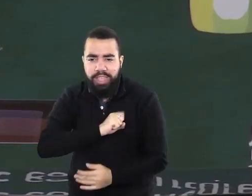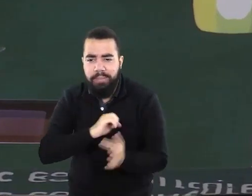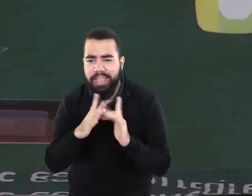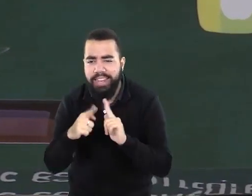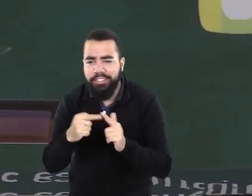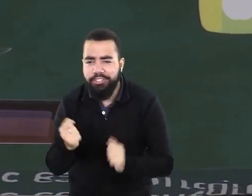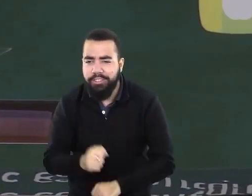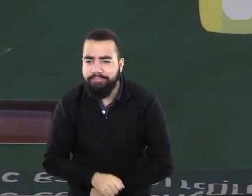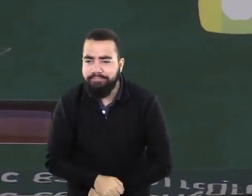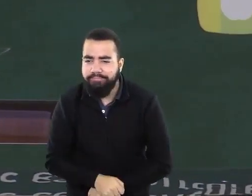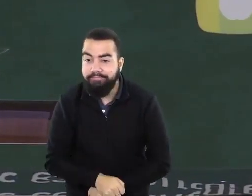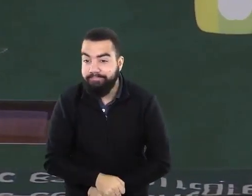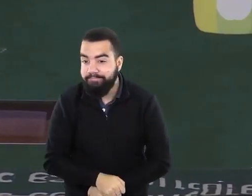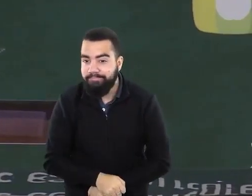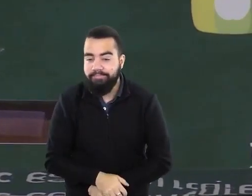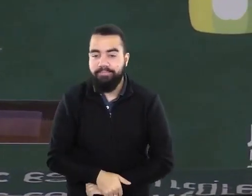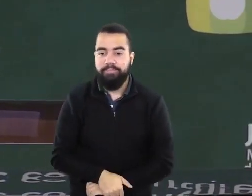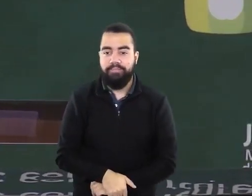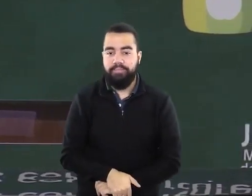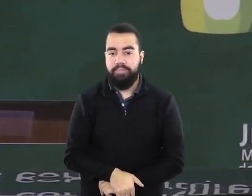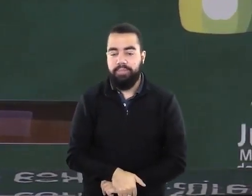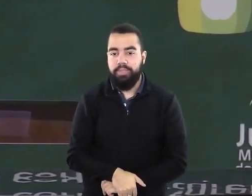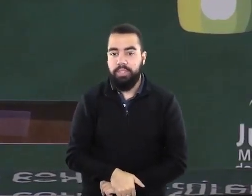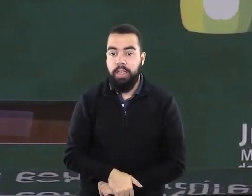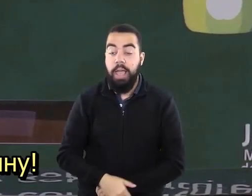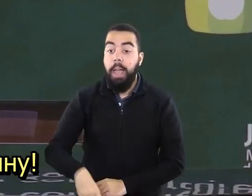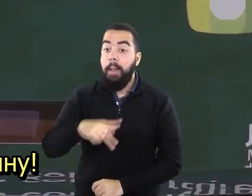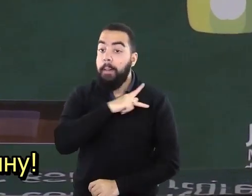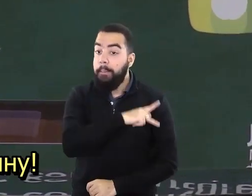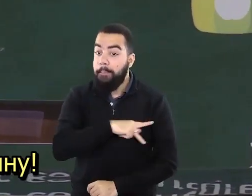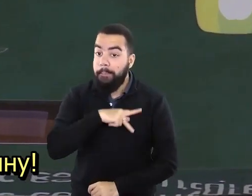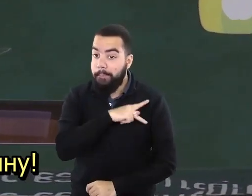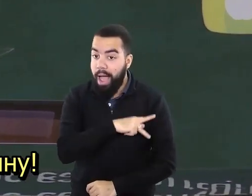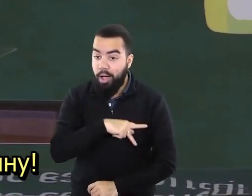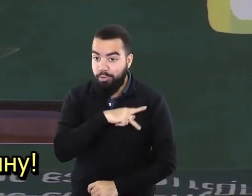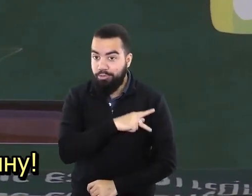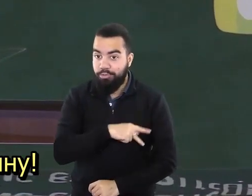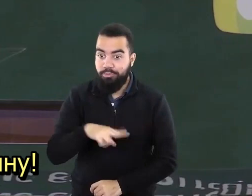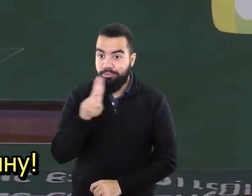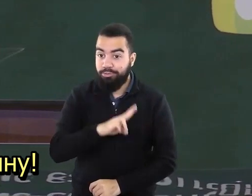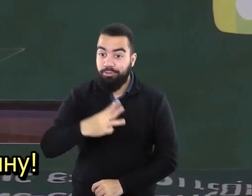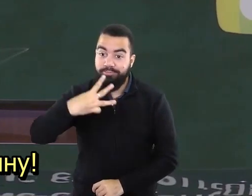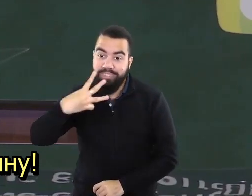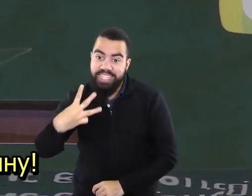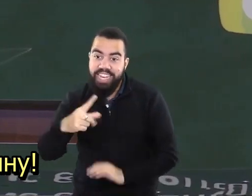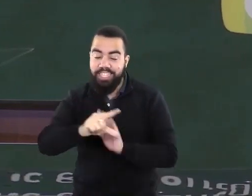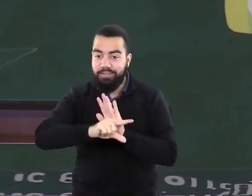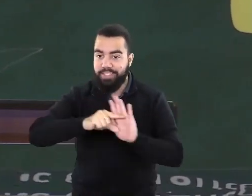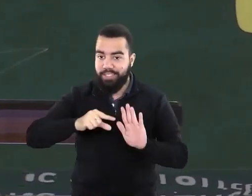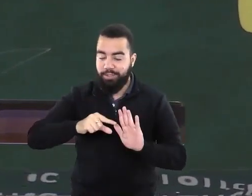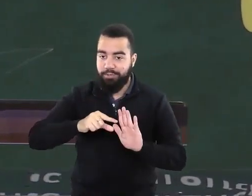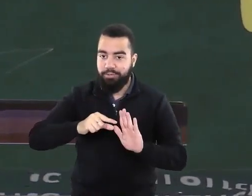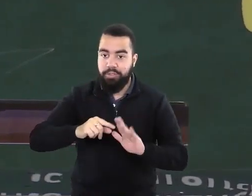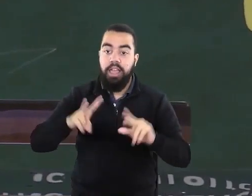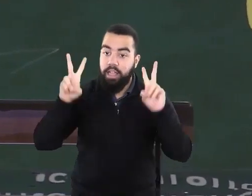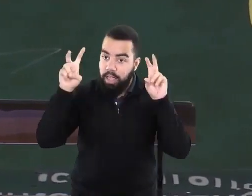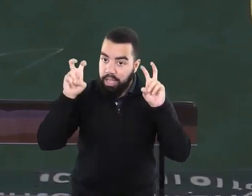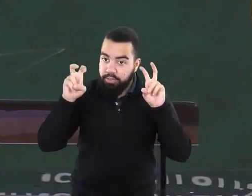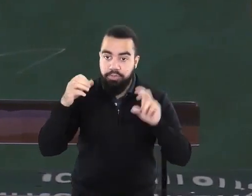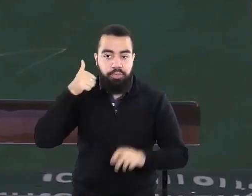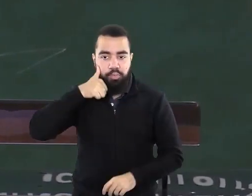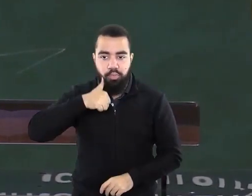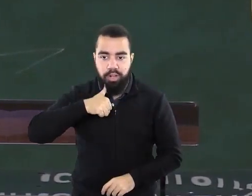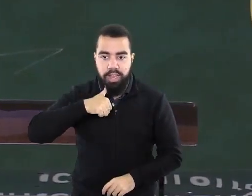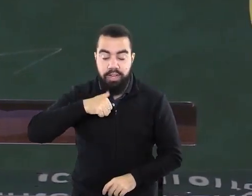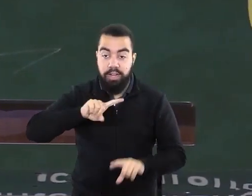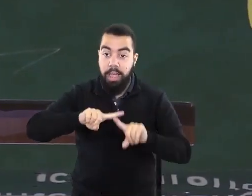vocês que Paulo gastou apenas 3 versículos para tratar da mulher, mas gastou o resto do texto para tratar do homem. Parece que o